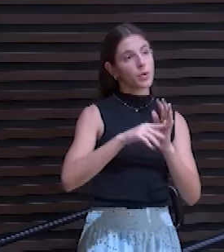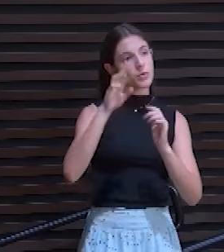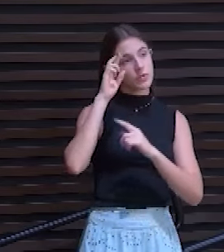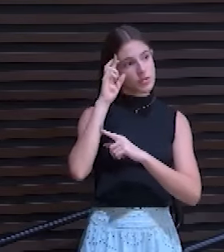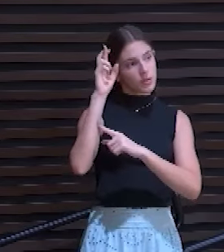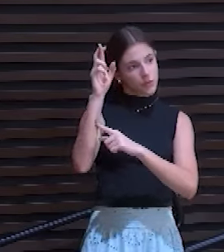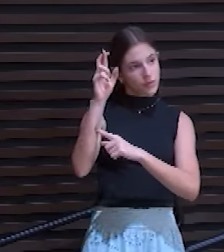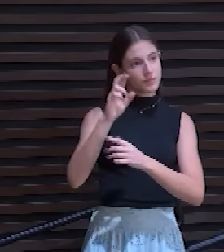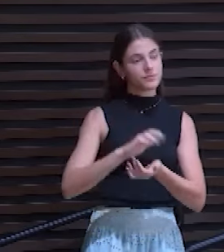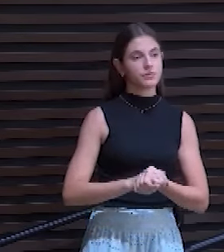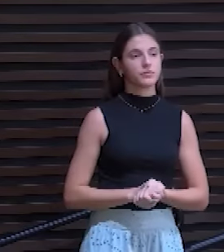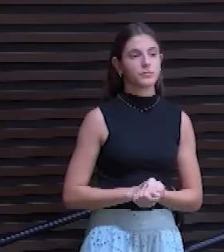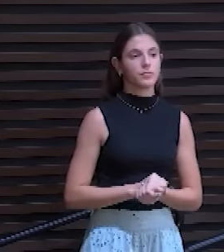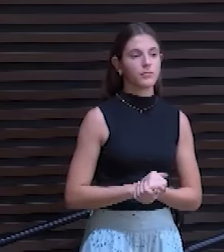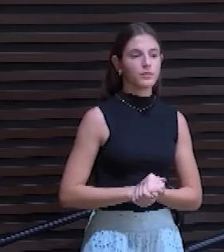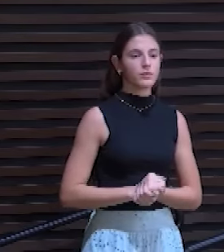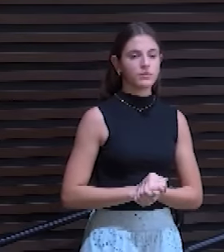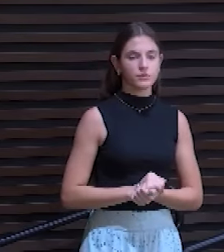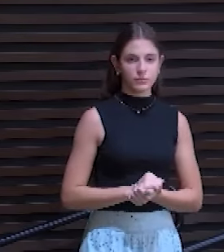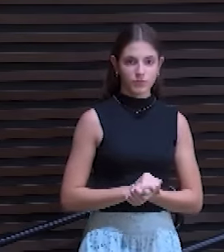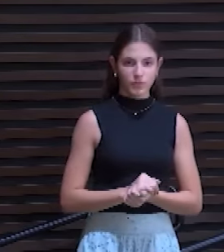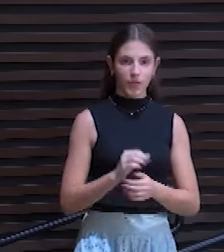só para não ficar no que eu estou dizendo aqui.